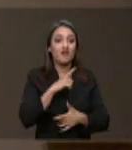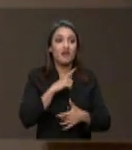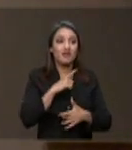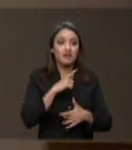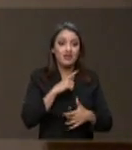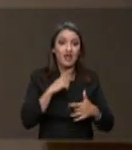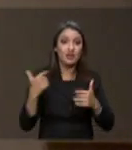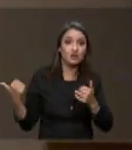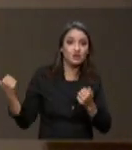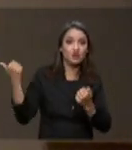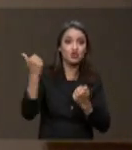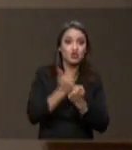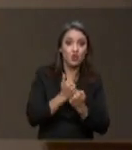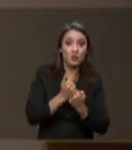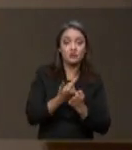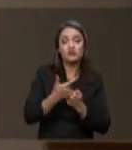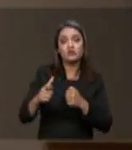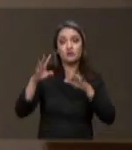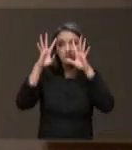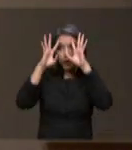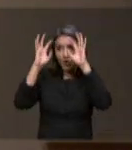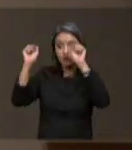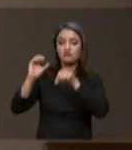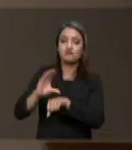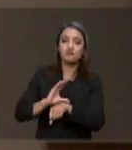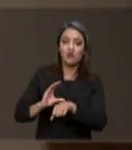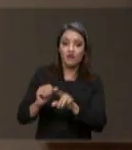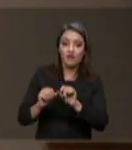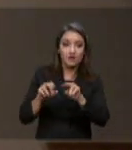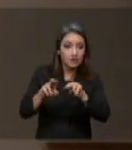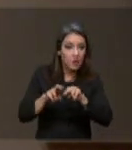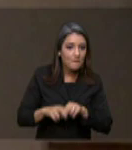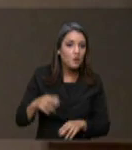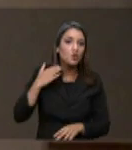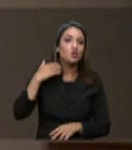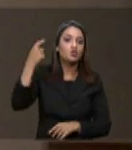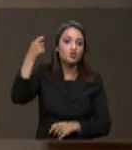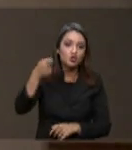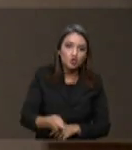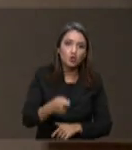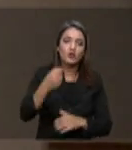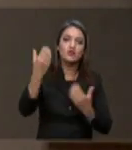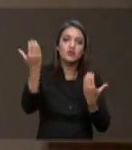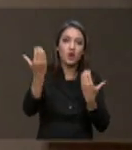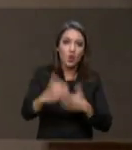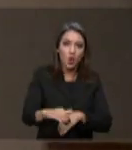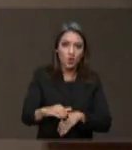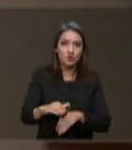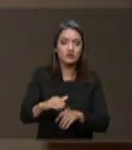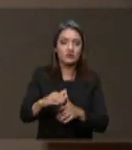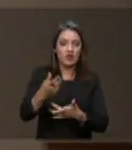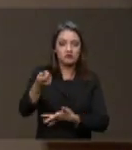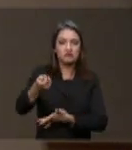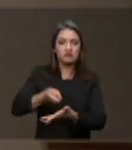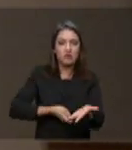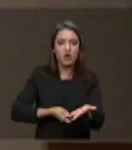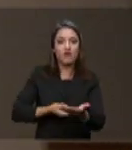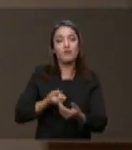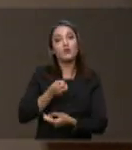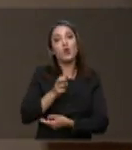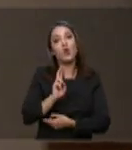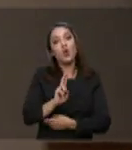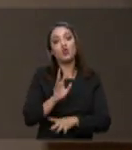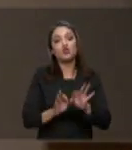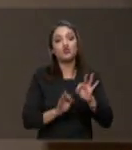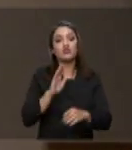substituído por uma corte condicional formada apenas por magistrados concursados ou que a justiça